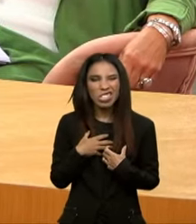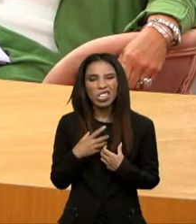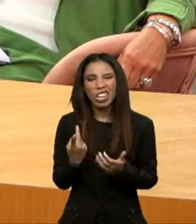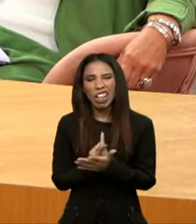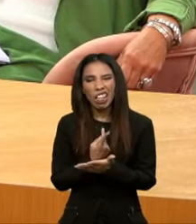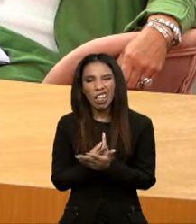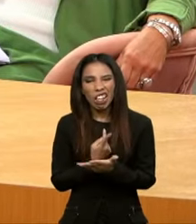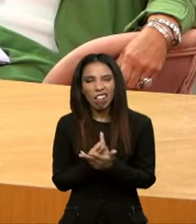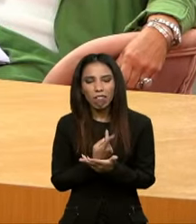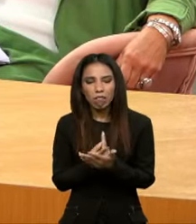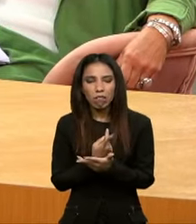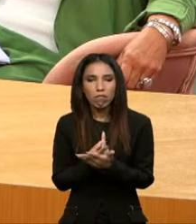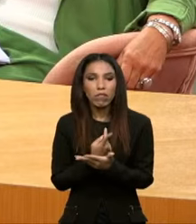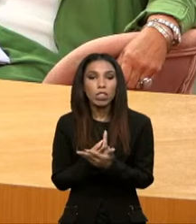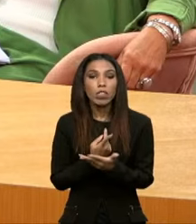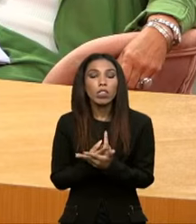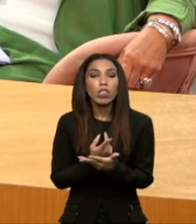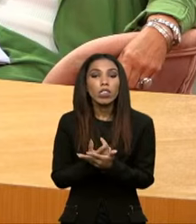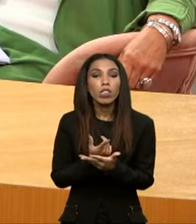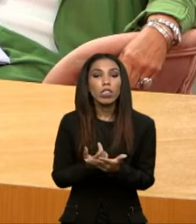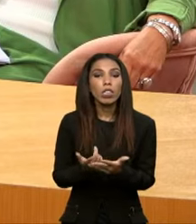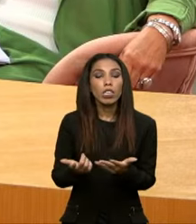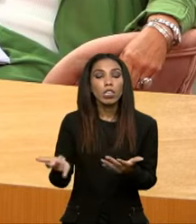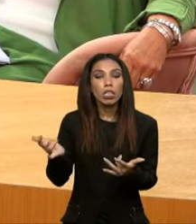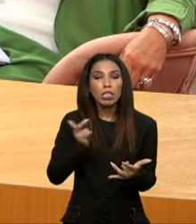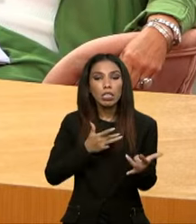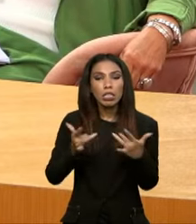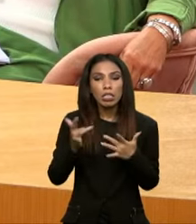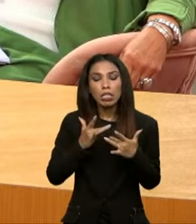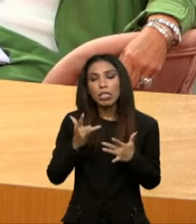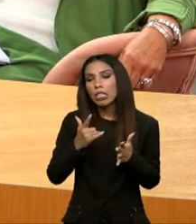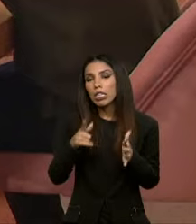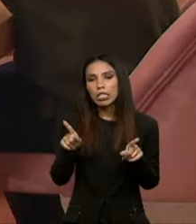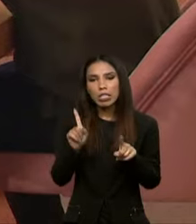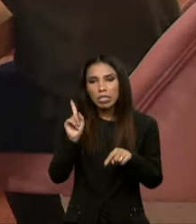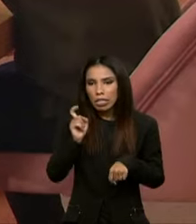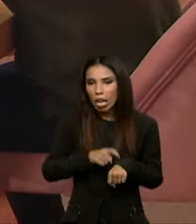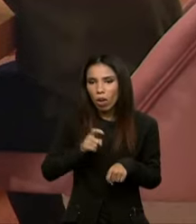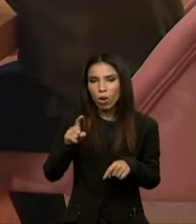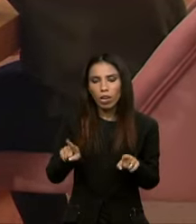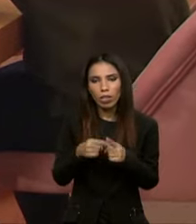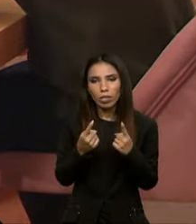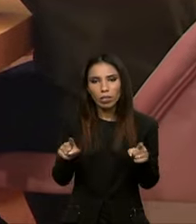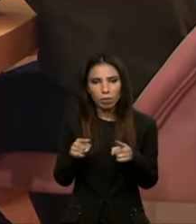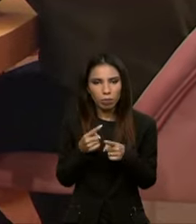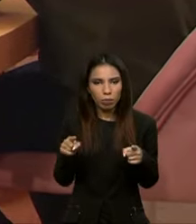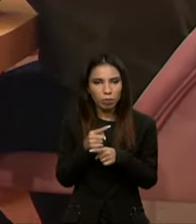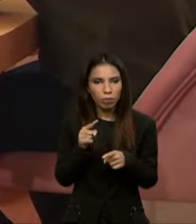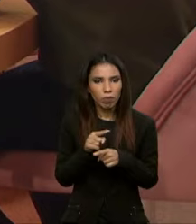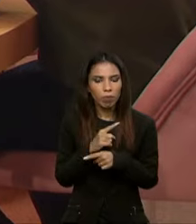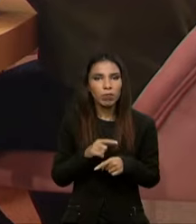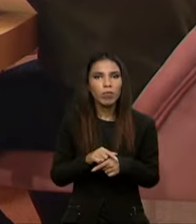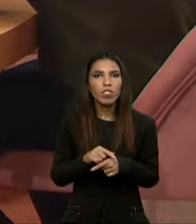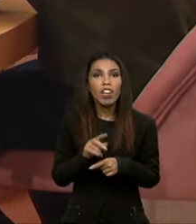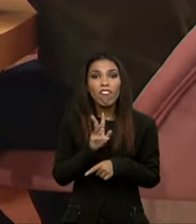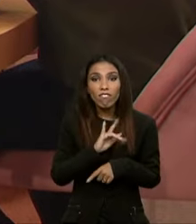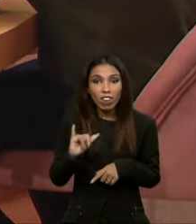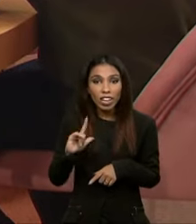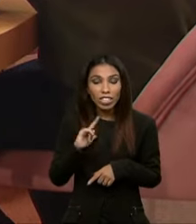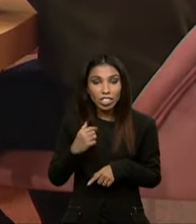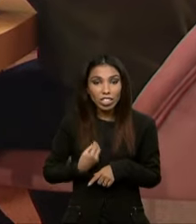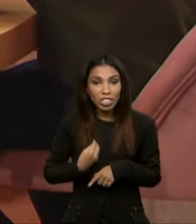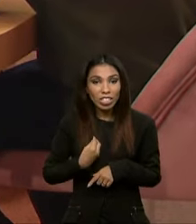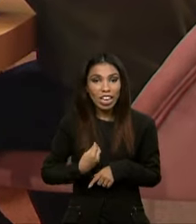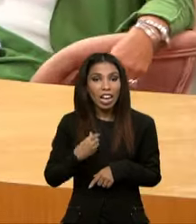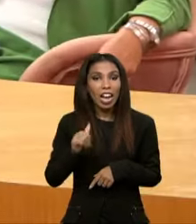coisa errada. E aí aquilo fica acumulado e sai na música, sabe? Vem cá, no repertório vai ter Do Acaso, pelo amor de Deus? Vai,